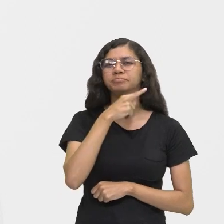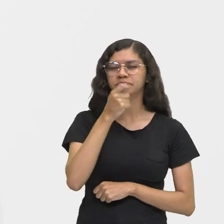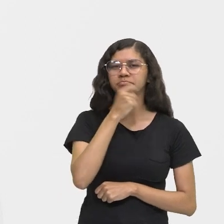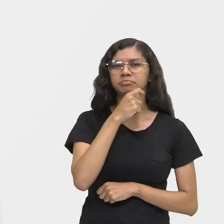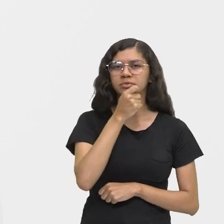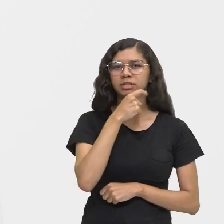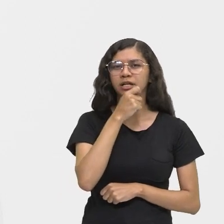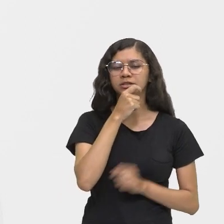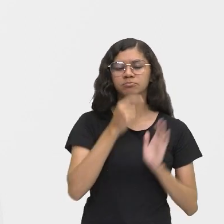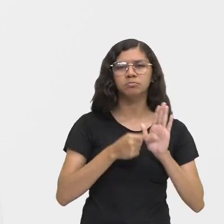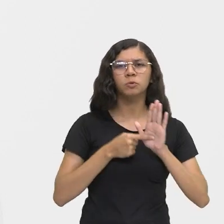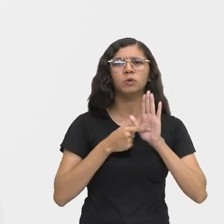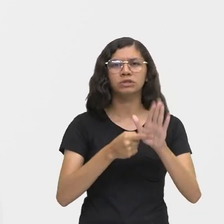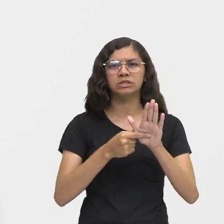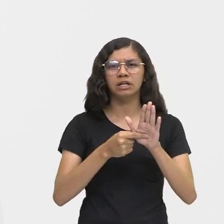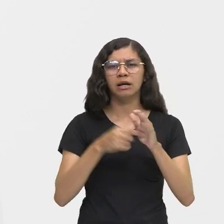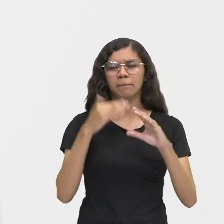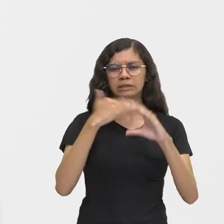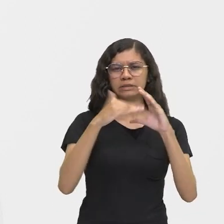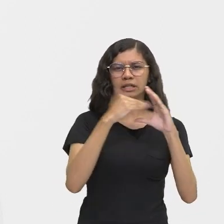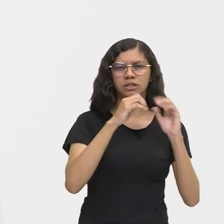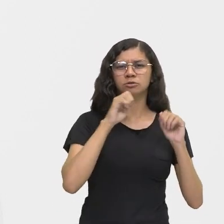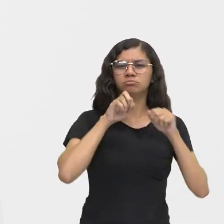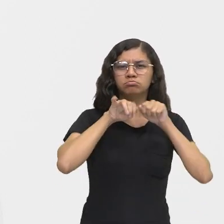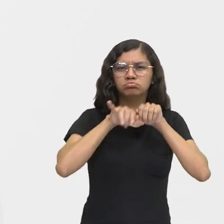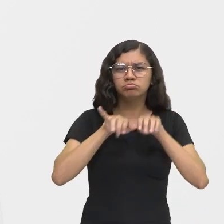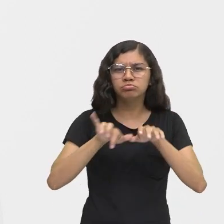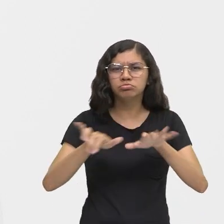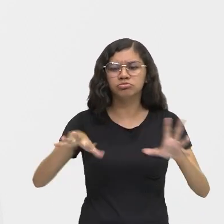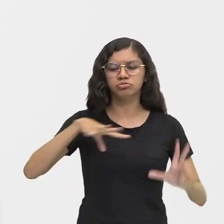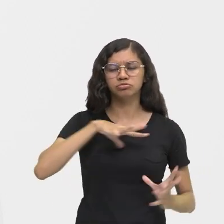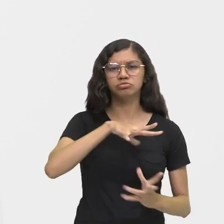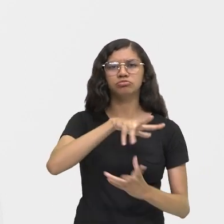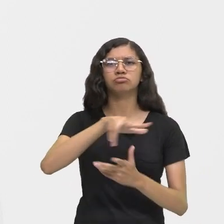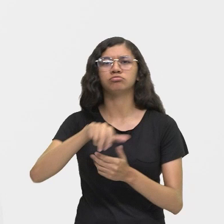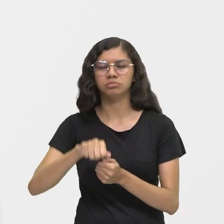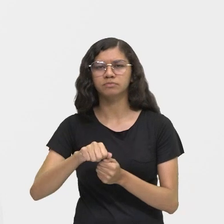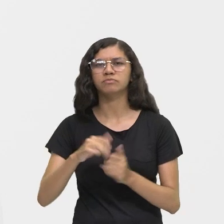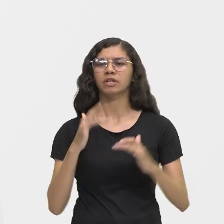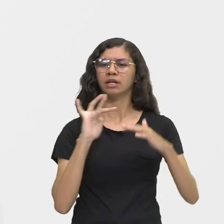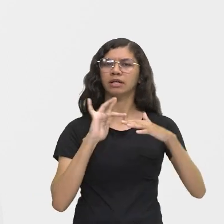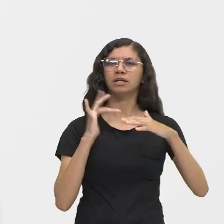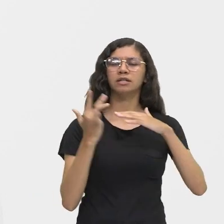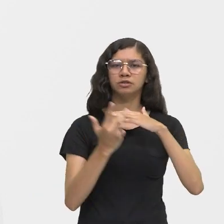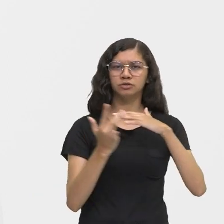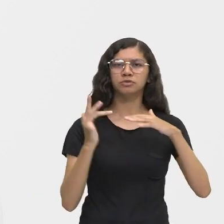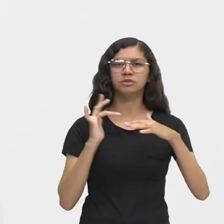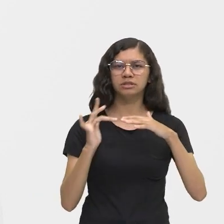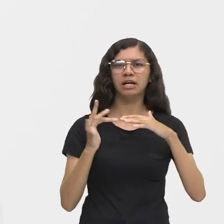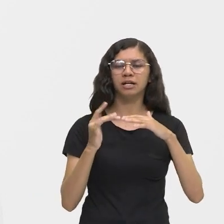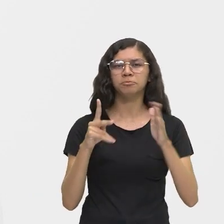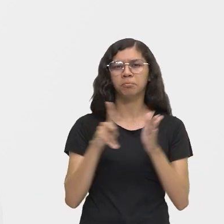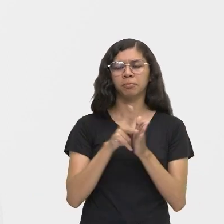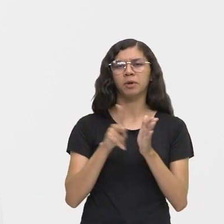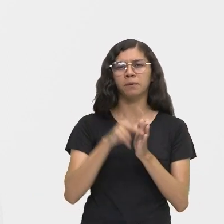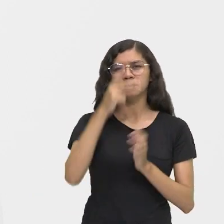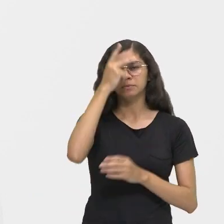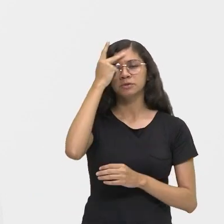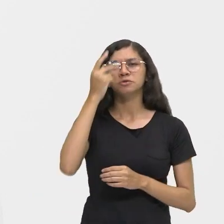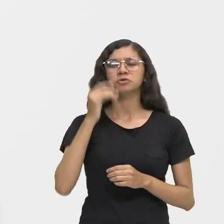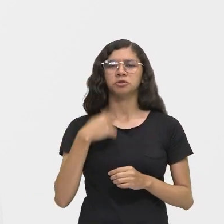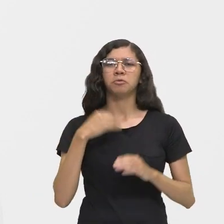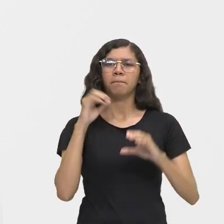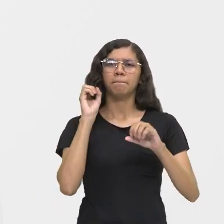suas mensagens a mais pessoas. Páginas de redes sociais que se dedicam a postar